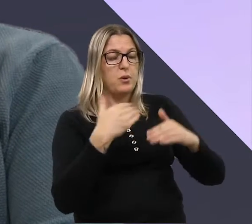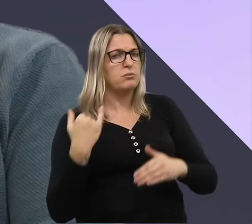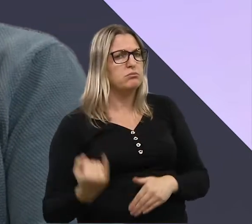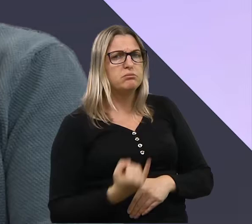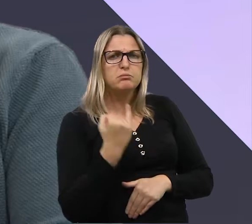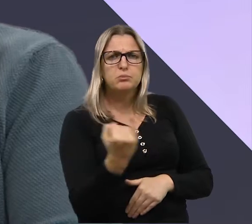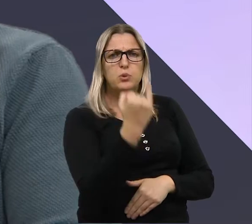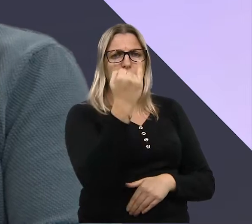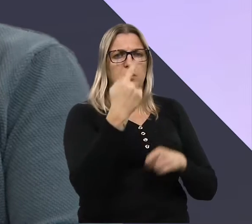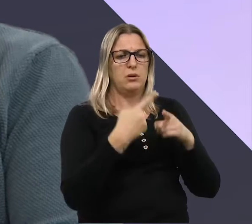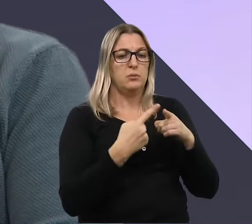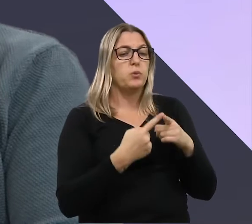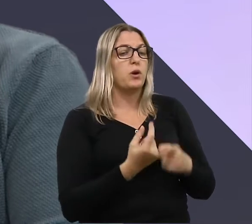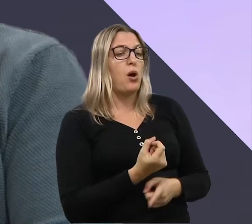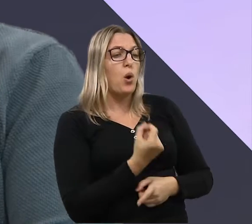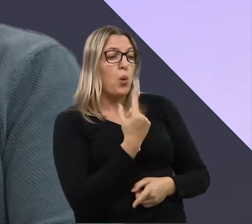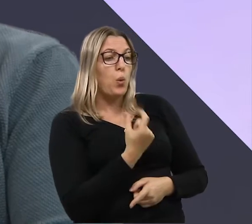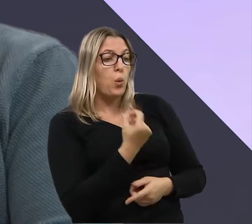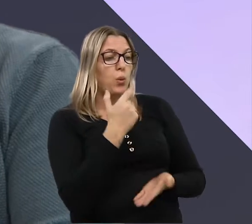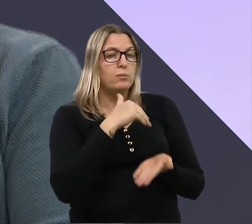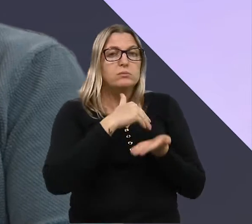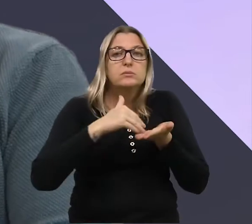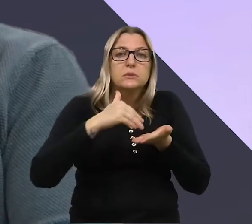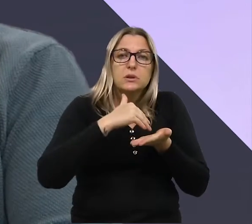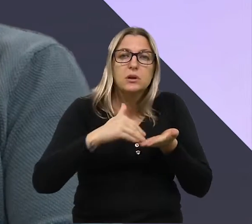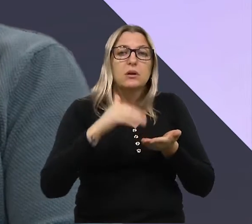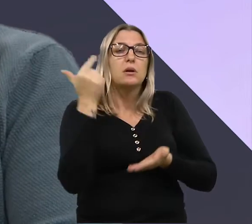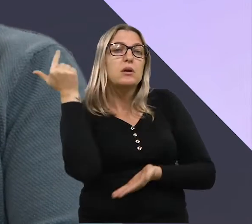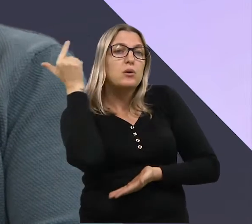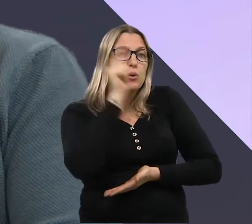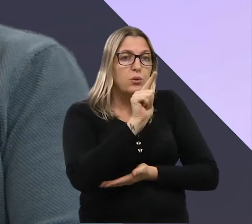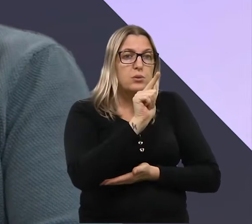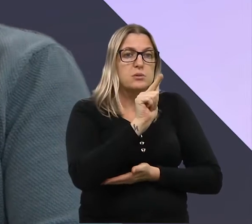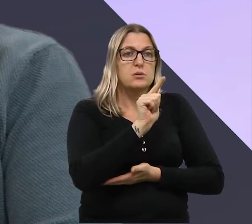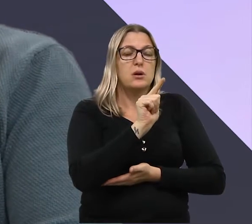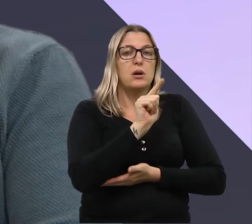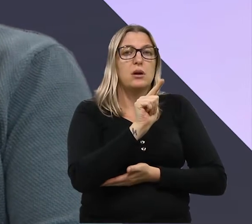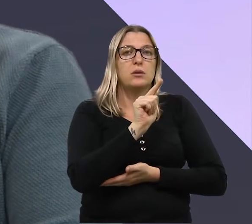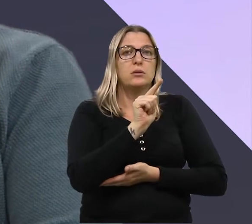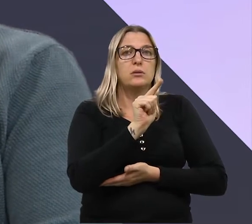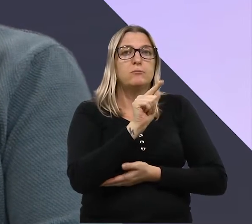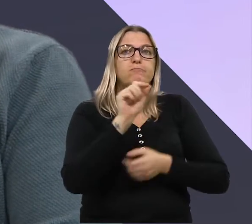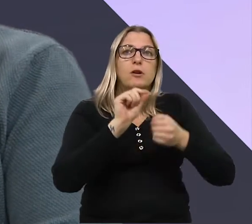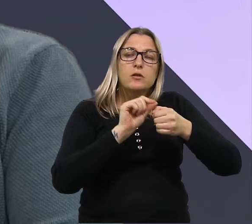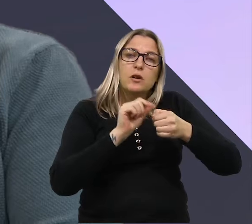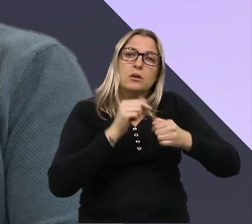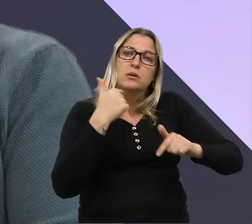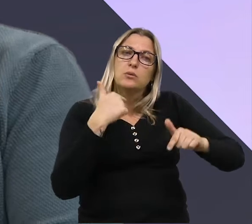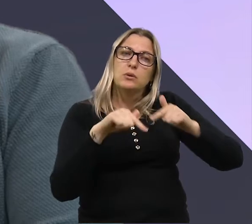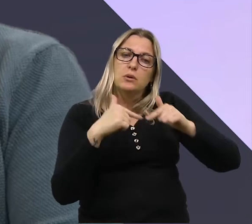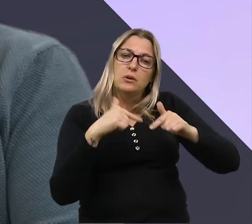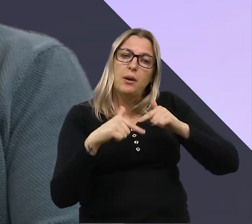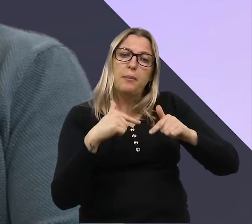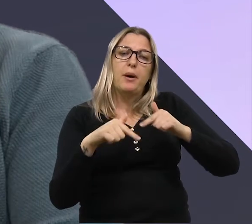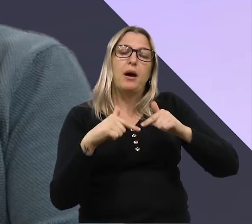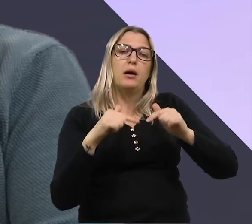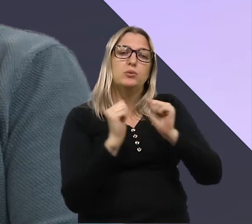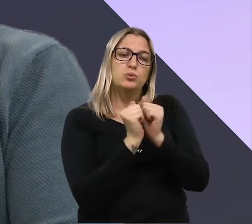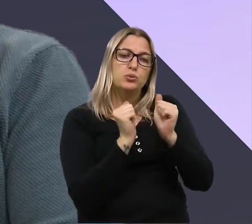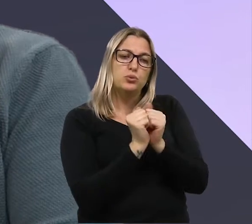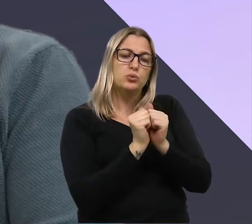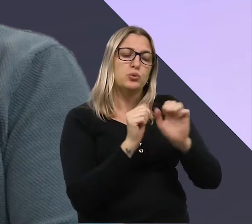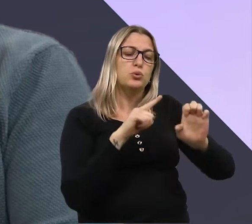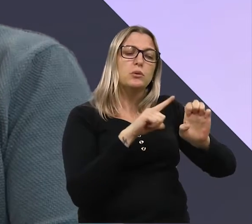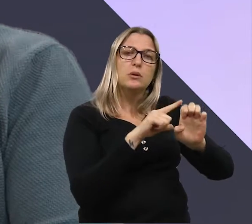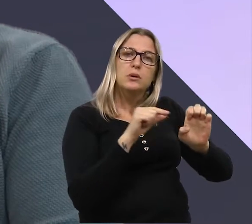das mais importantes do município porque ela é a única secretaria que consegue através do seu trabalho com os